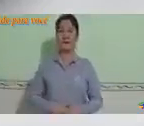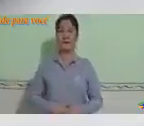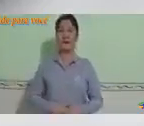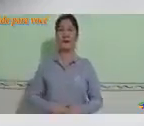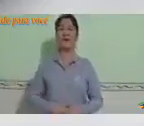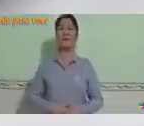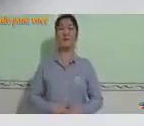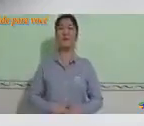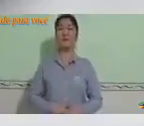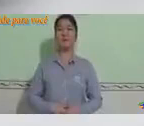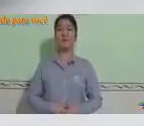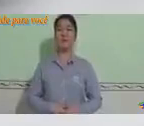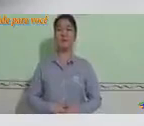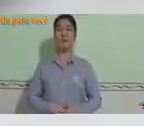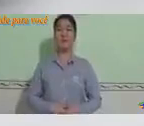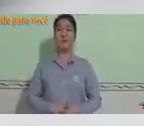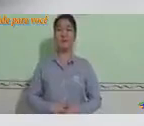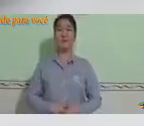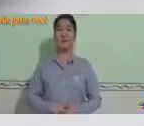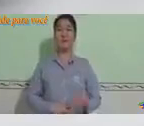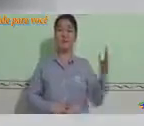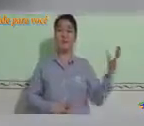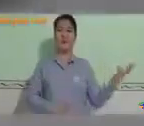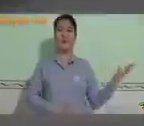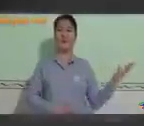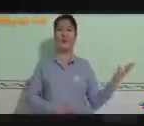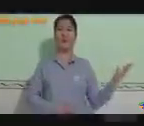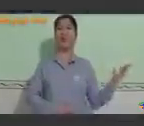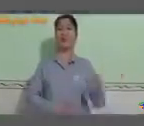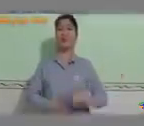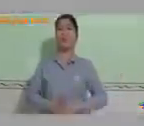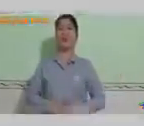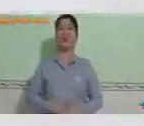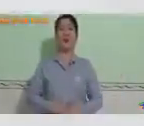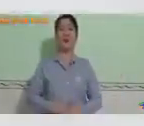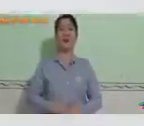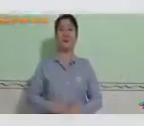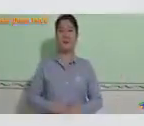sendo indicado por um ortopedista e pode ser feito através de 1.